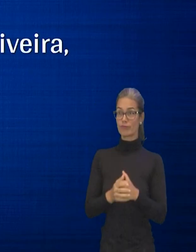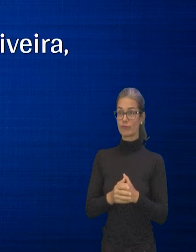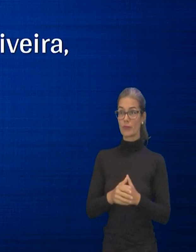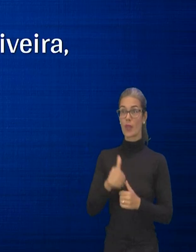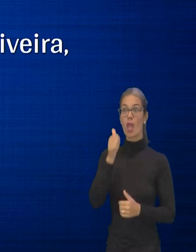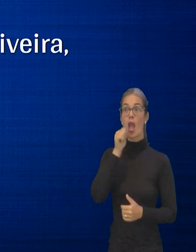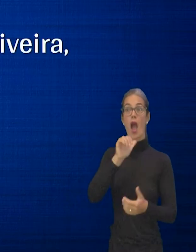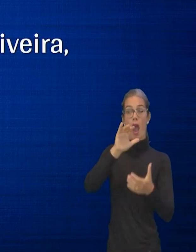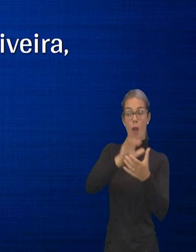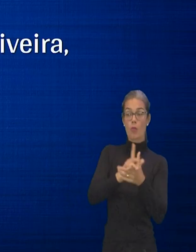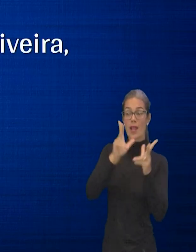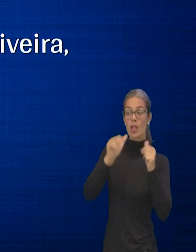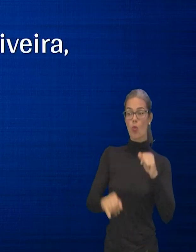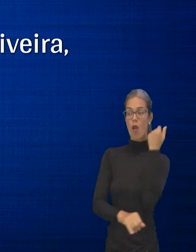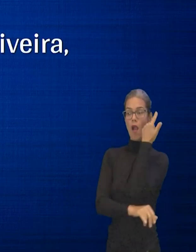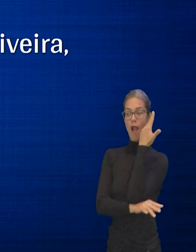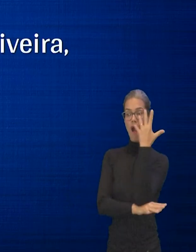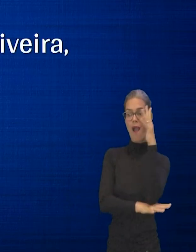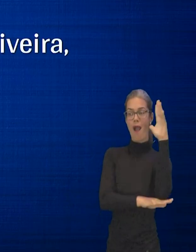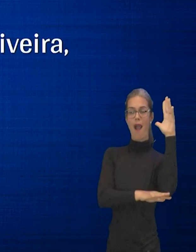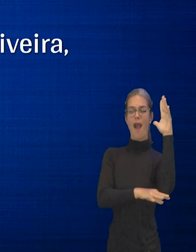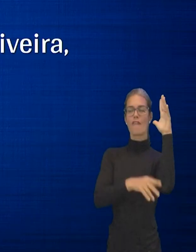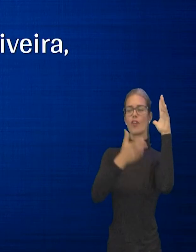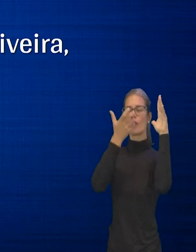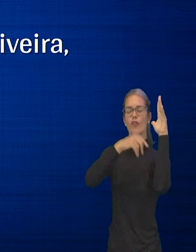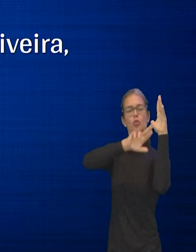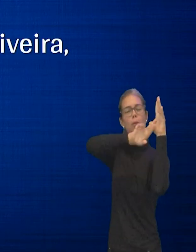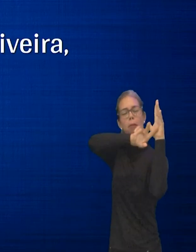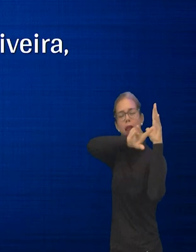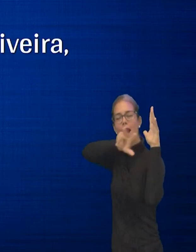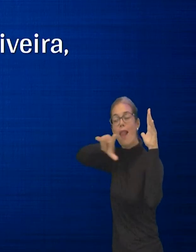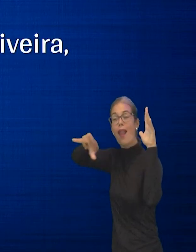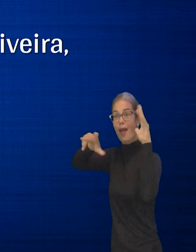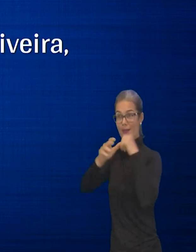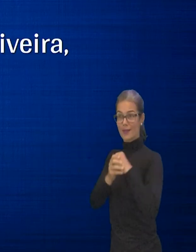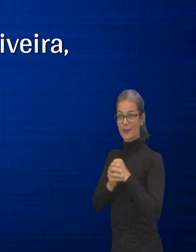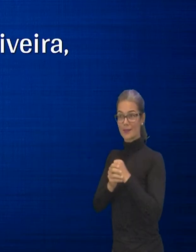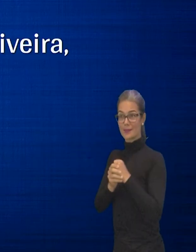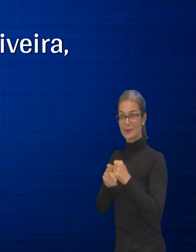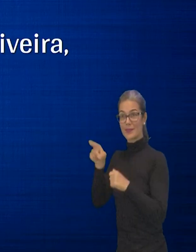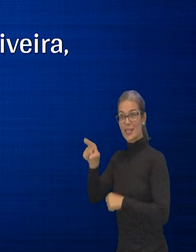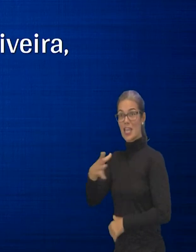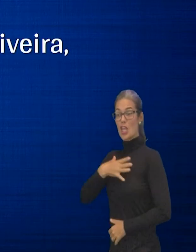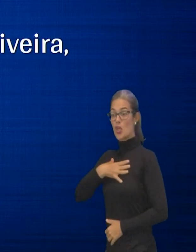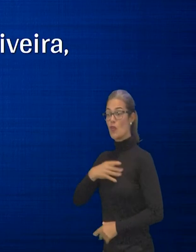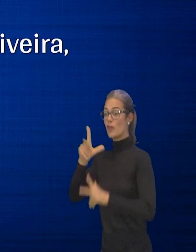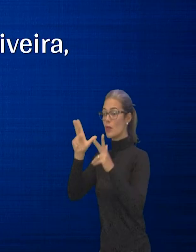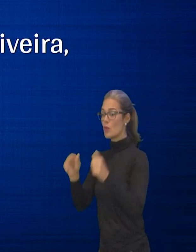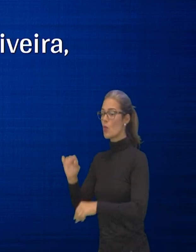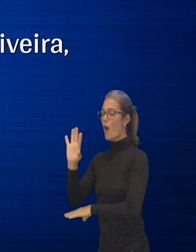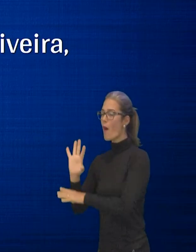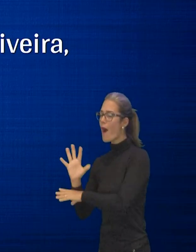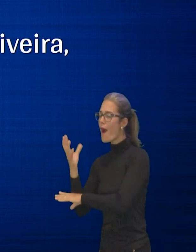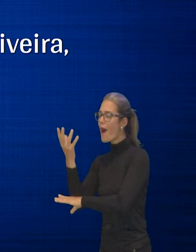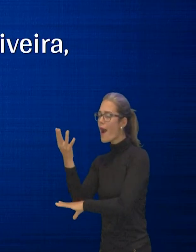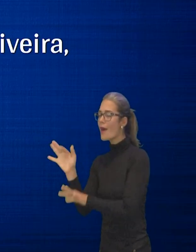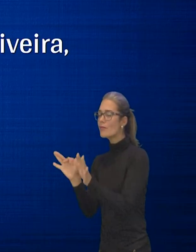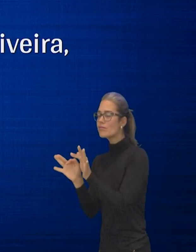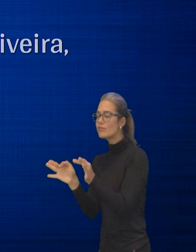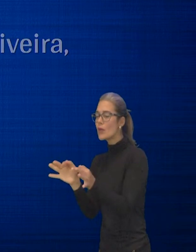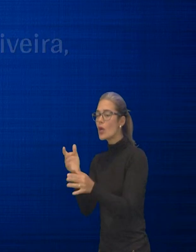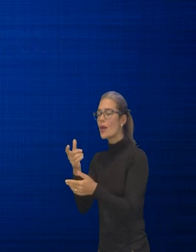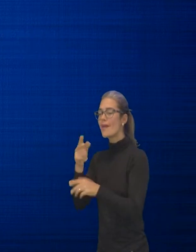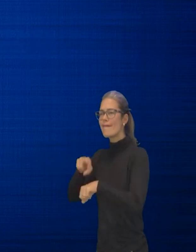videira frutífera em sua casa. Os seus filhos serão como brotos de oliveira ao redor da